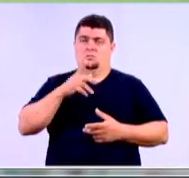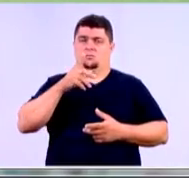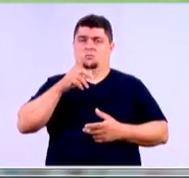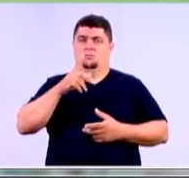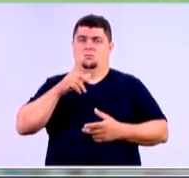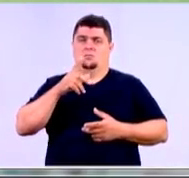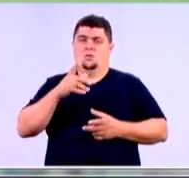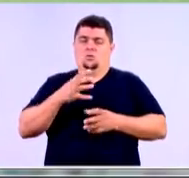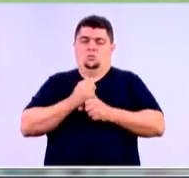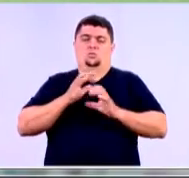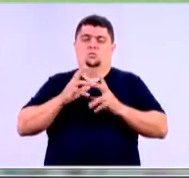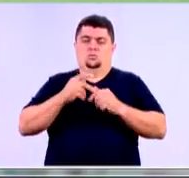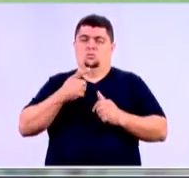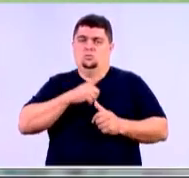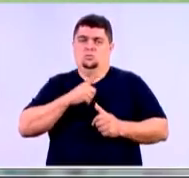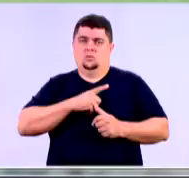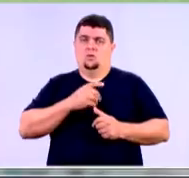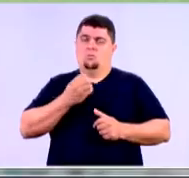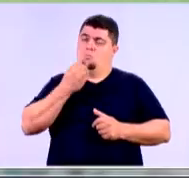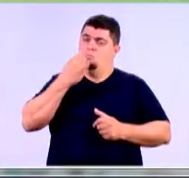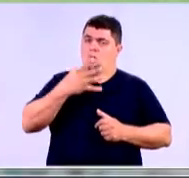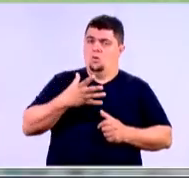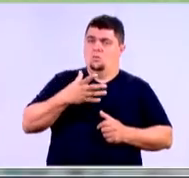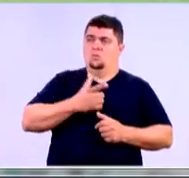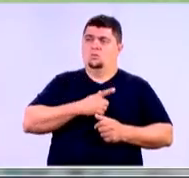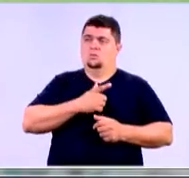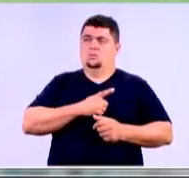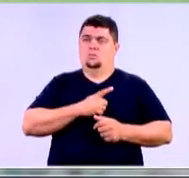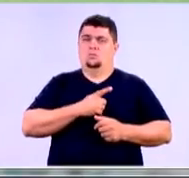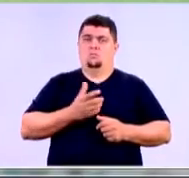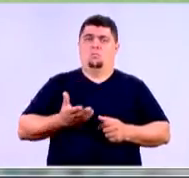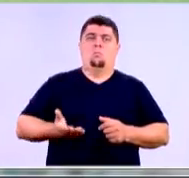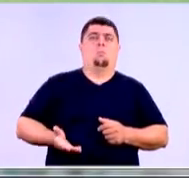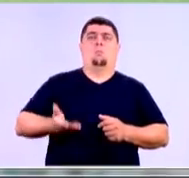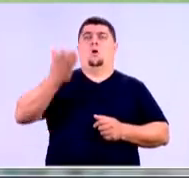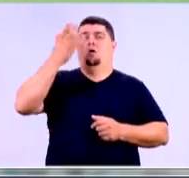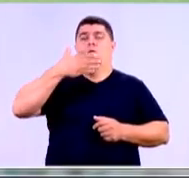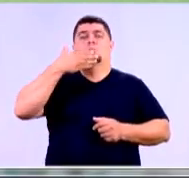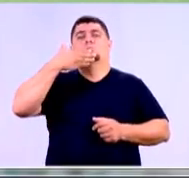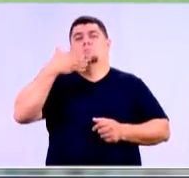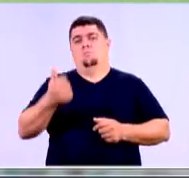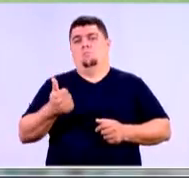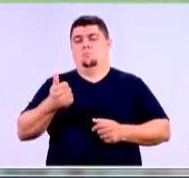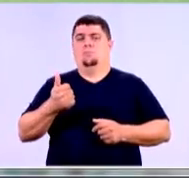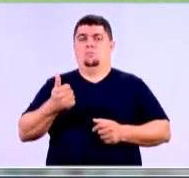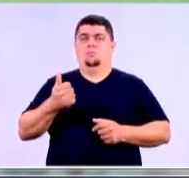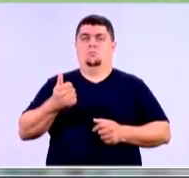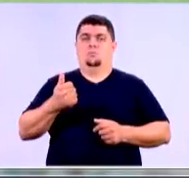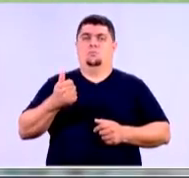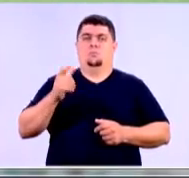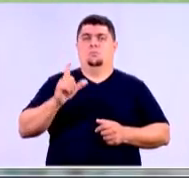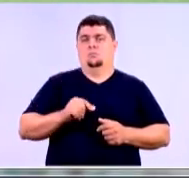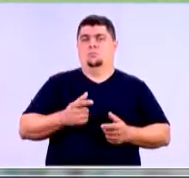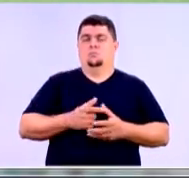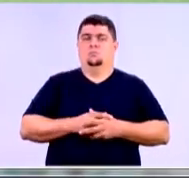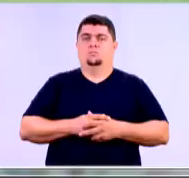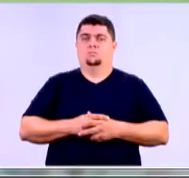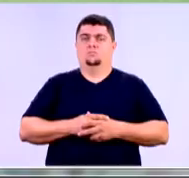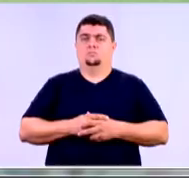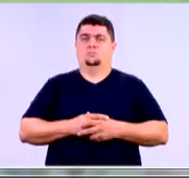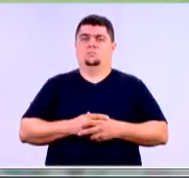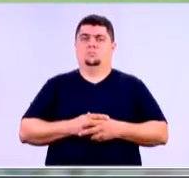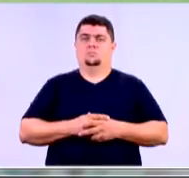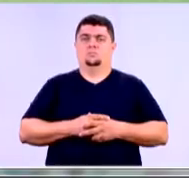relativamente alto, a gente tem um patrimônio líquido que está aqui no denominador. Quanto maior o patrimônio líquido, menor vai ser o nosso indicador. Ele